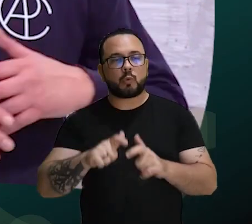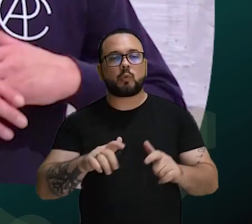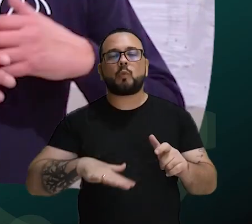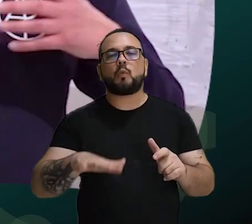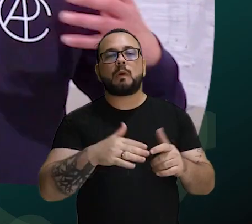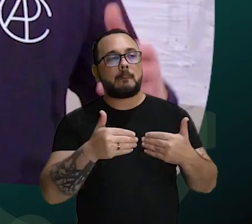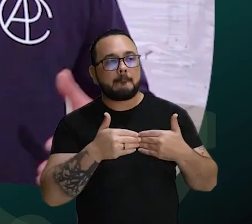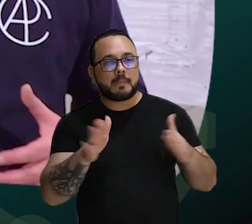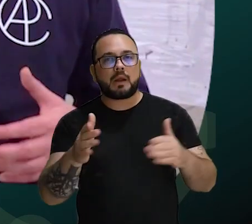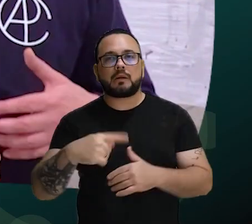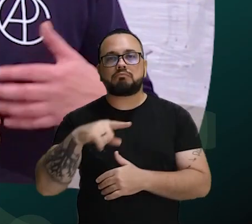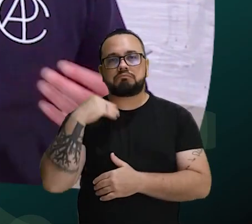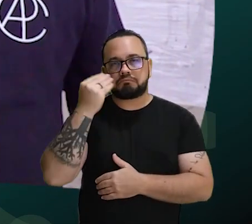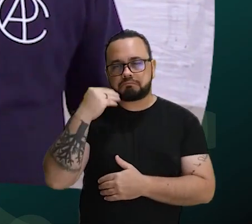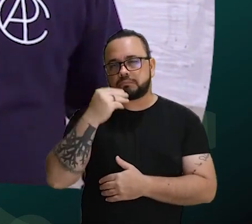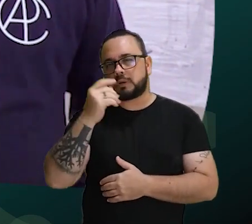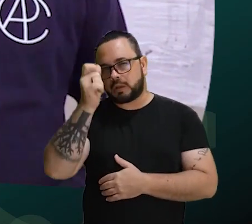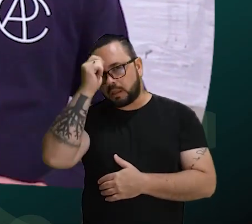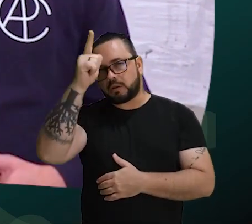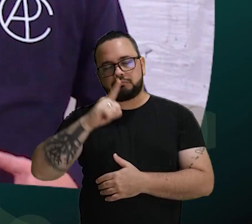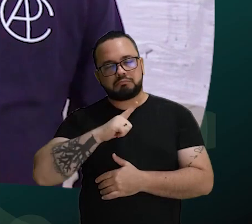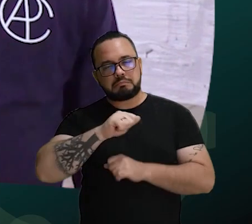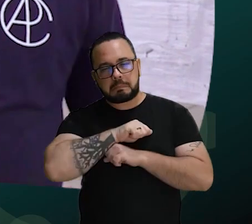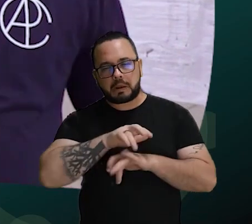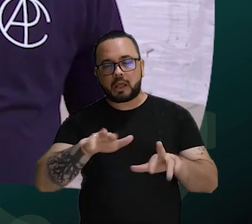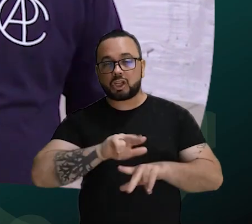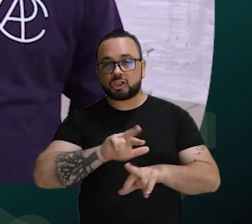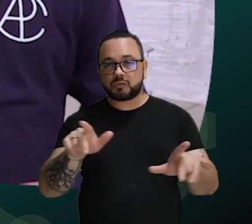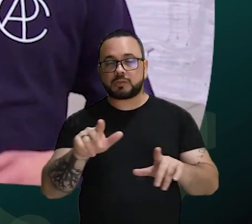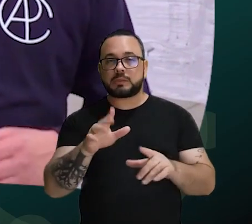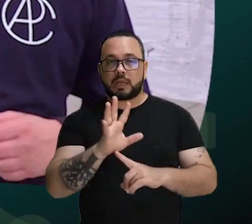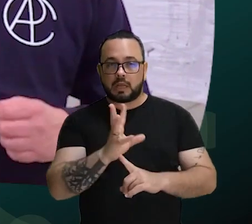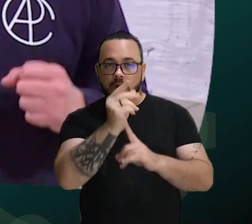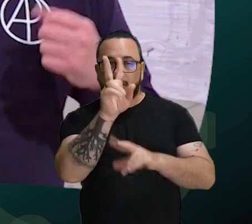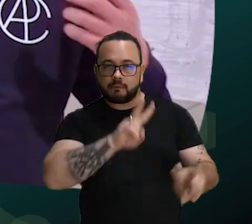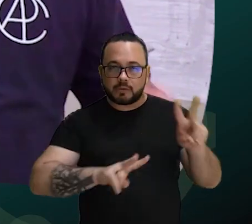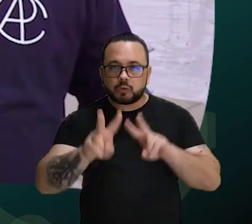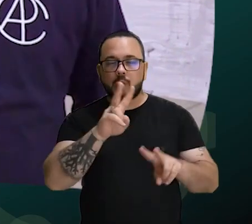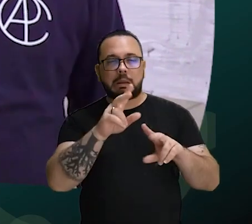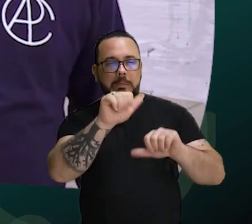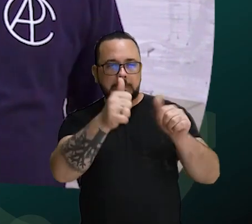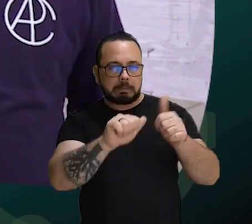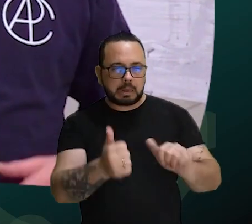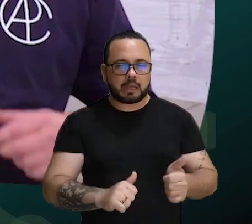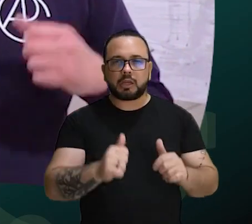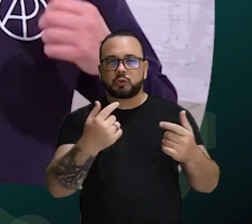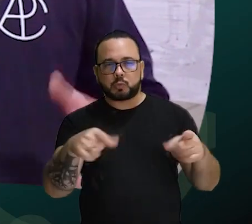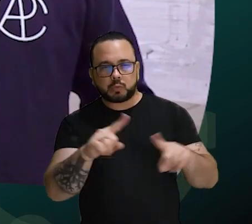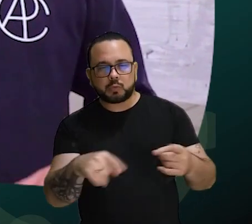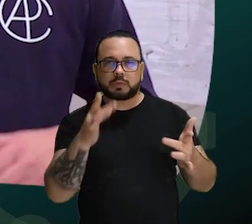espaço aberto à experimentação cultural em todas as suas manifestações, tanto para artes plásticas, artes visuais,